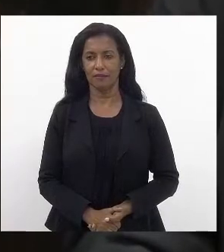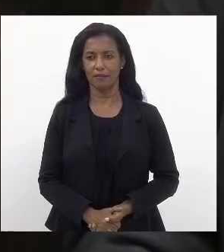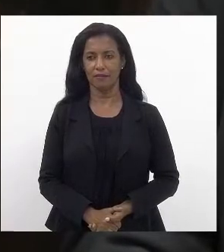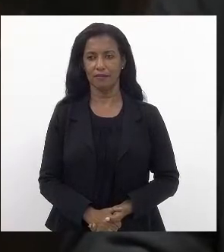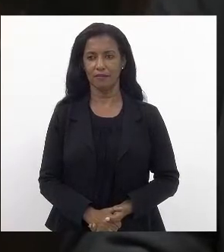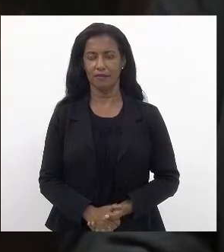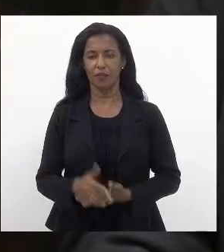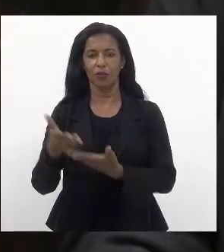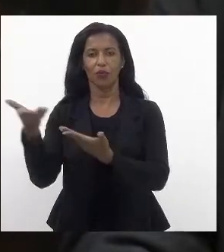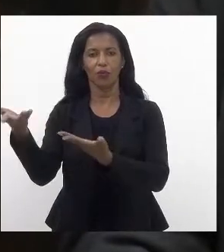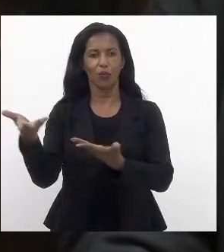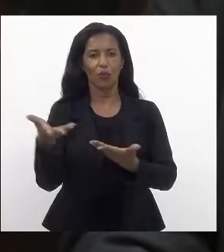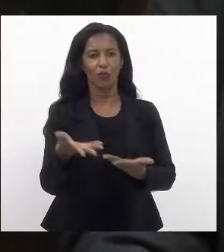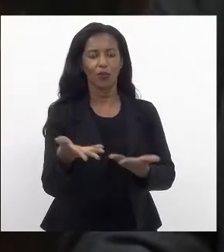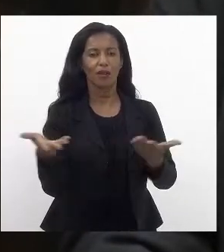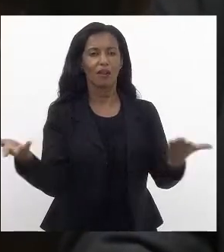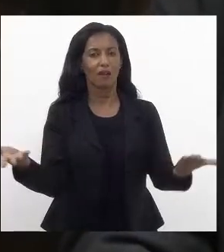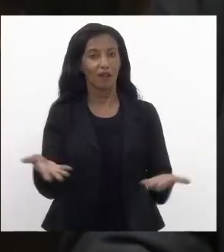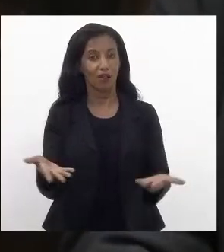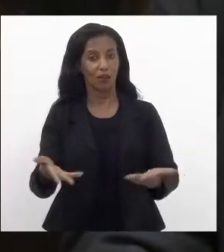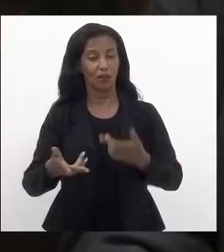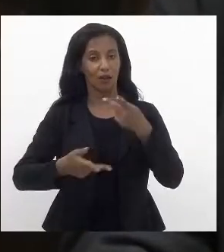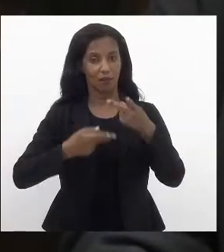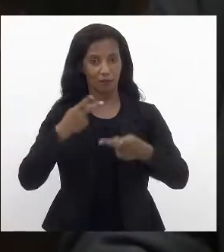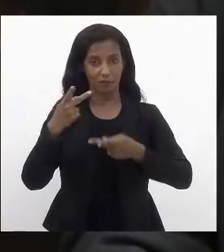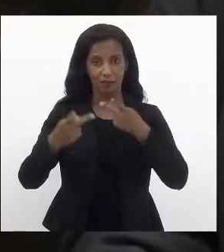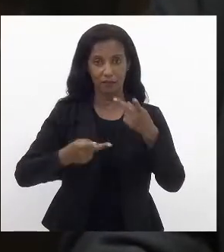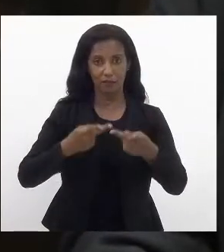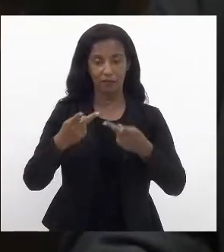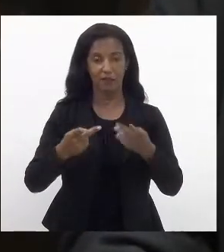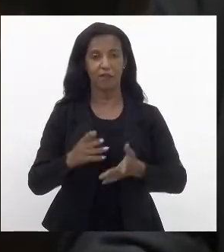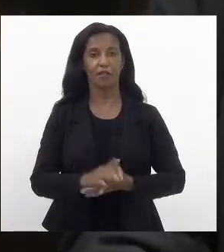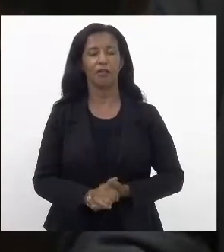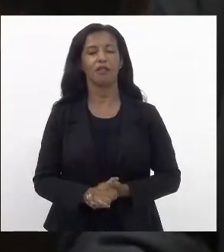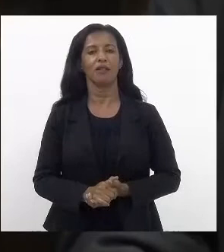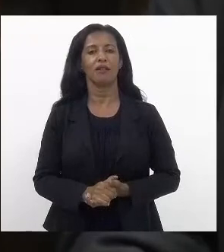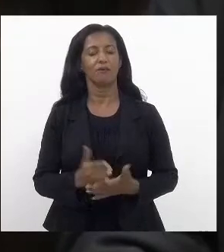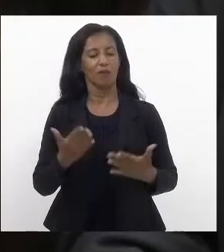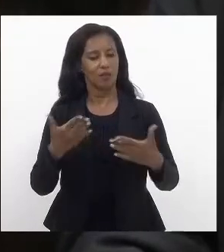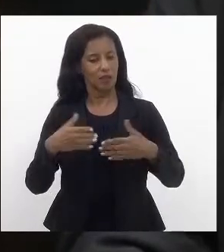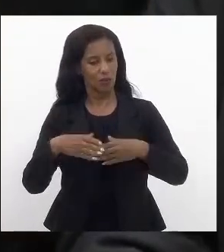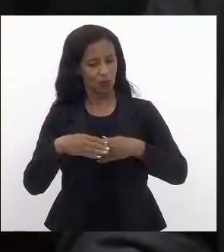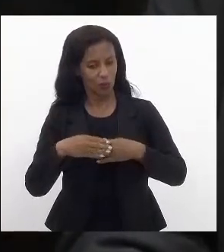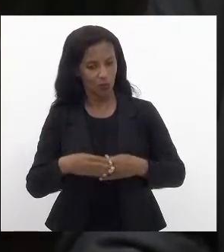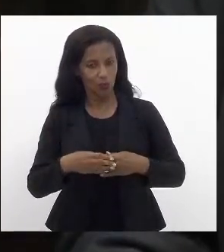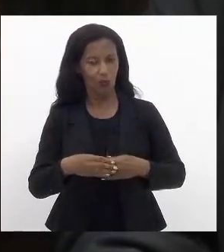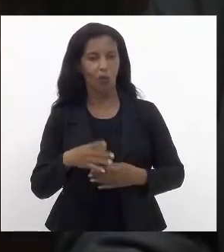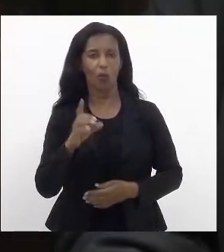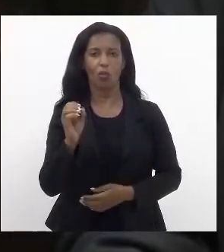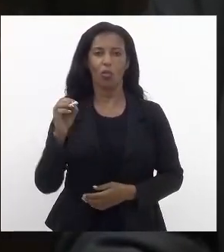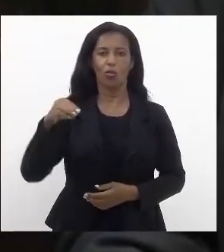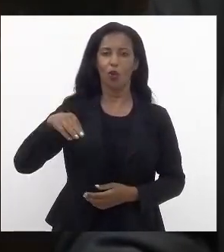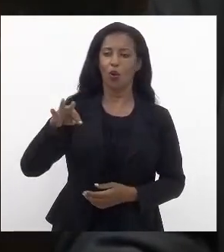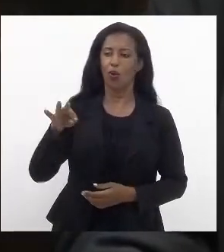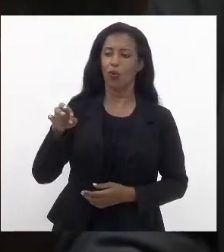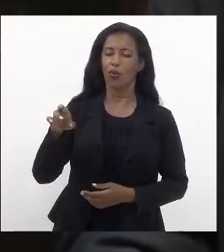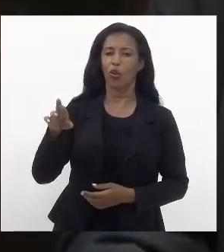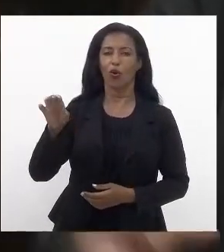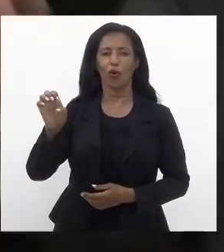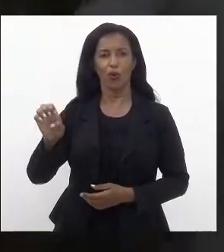Vou convidar agora para fazer uso da palavra, para fazer a sua saudação, Dom Teodoro